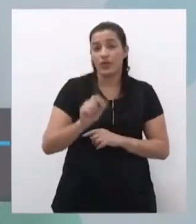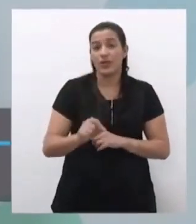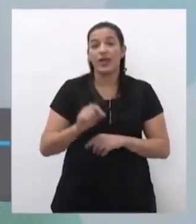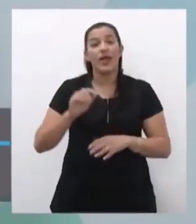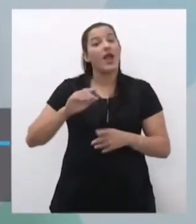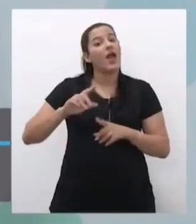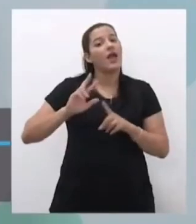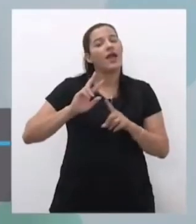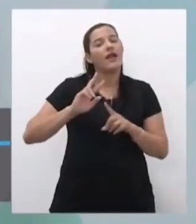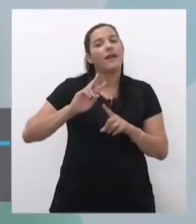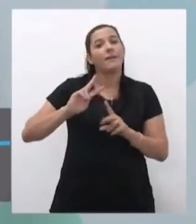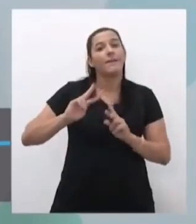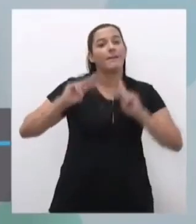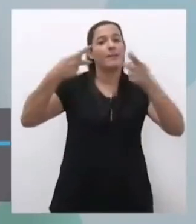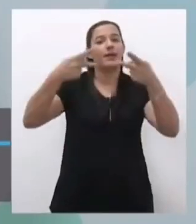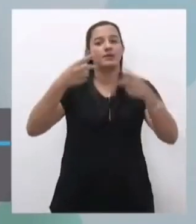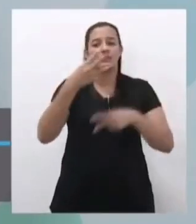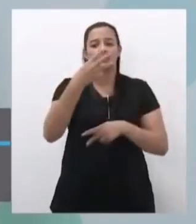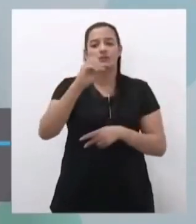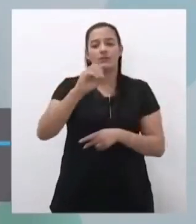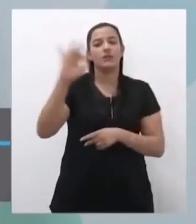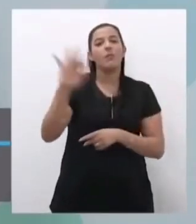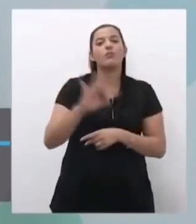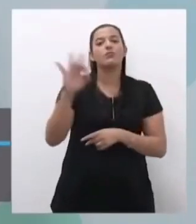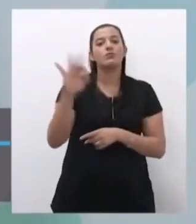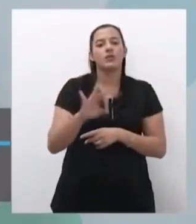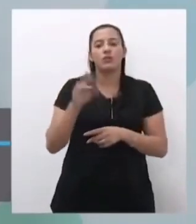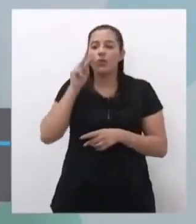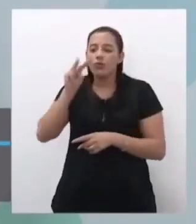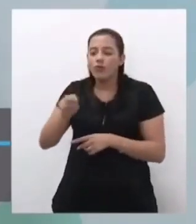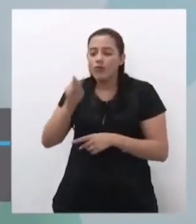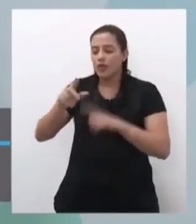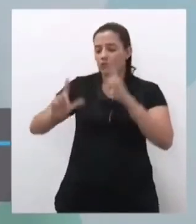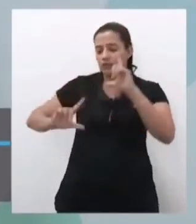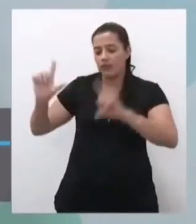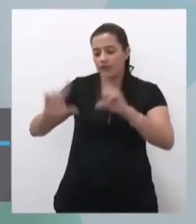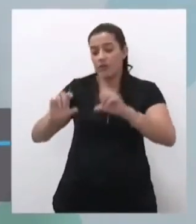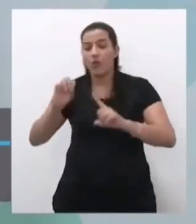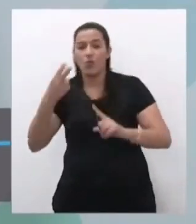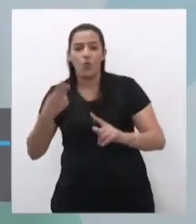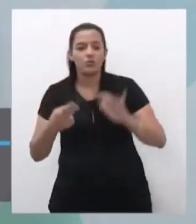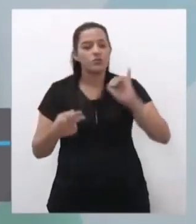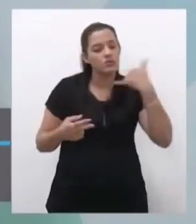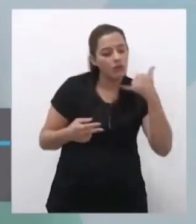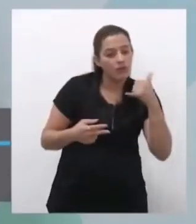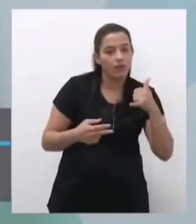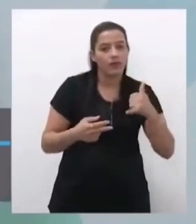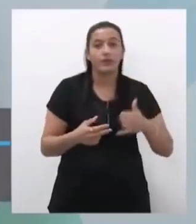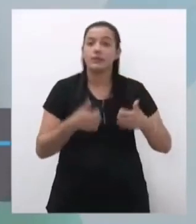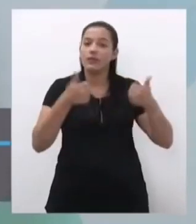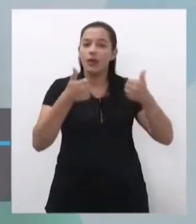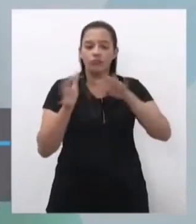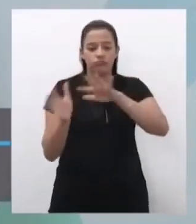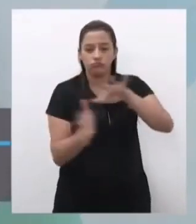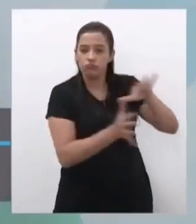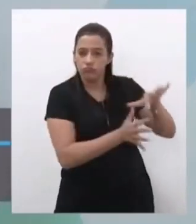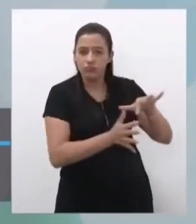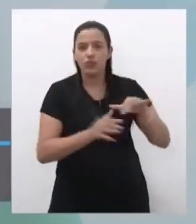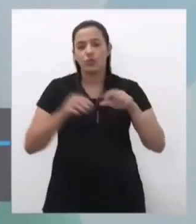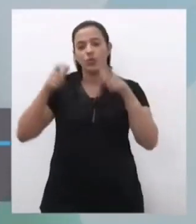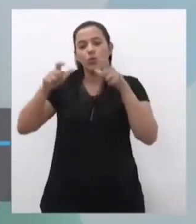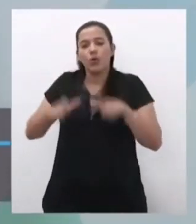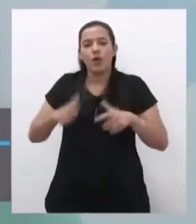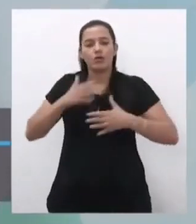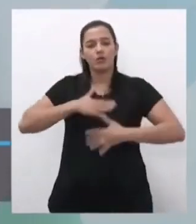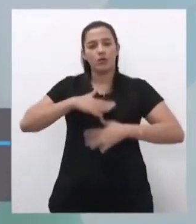geral 30% a mais. Então, evitem distrações ao comer. Sempre que possível, comam num ambiente tranquilo. Tragam um